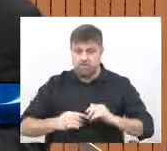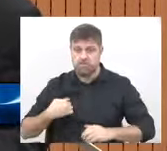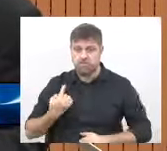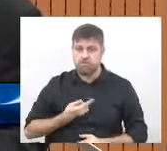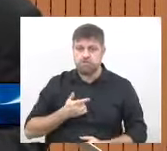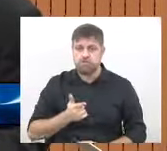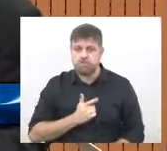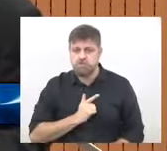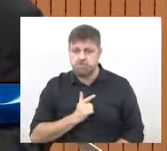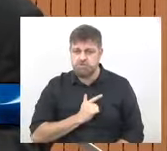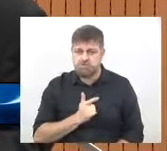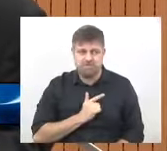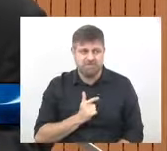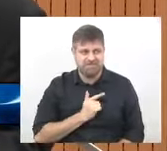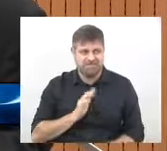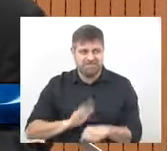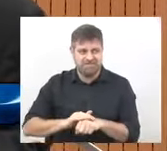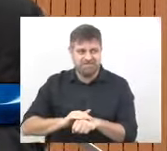aí